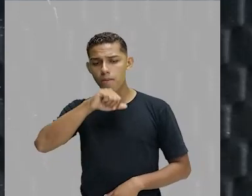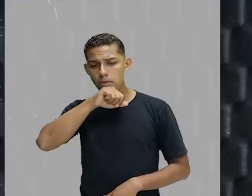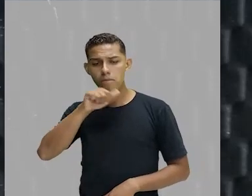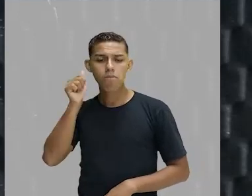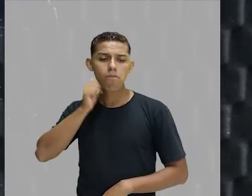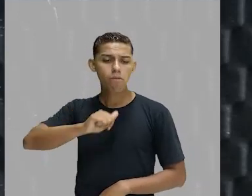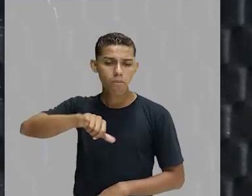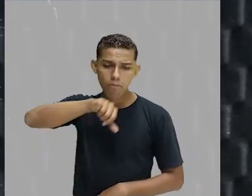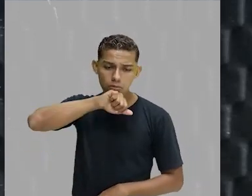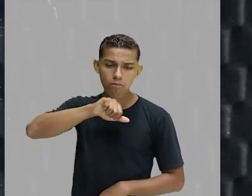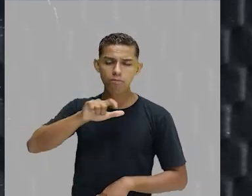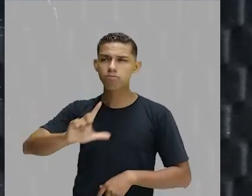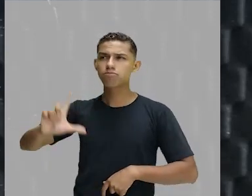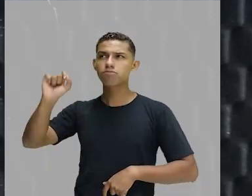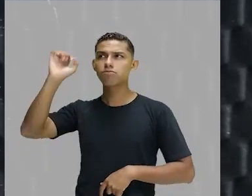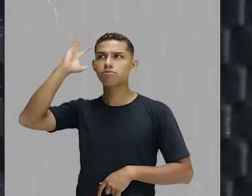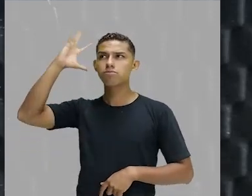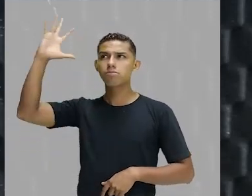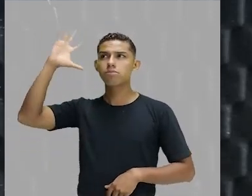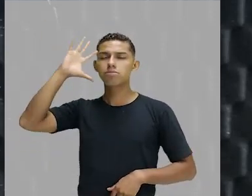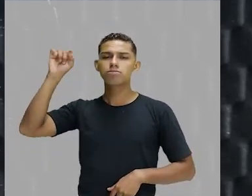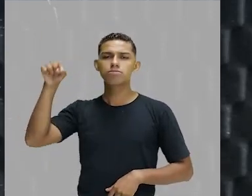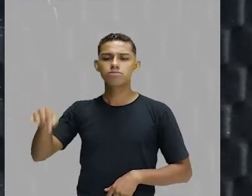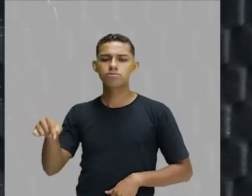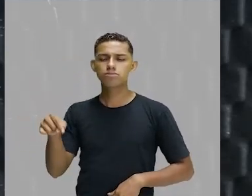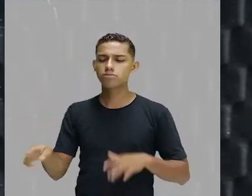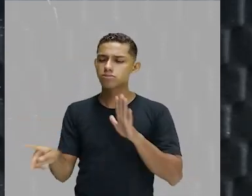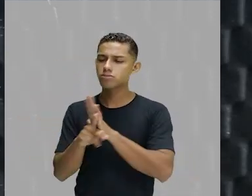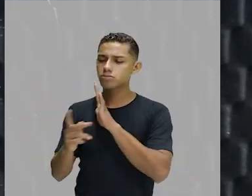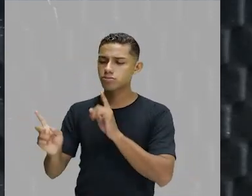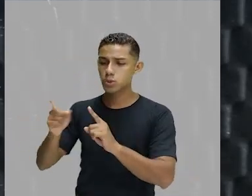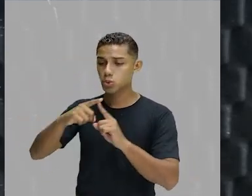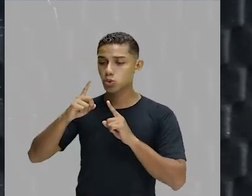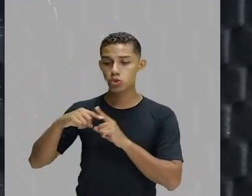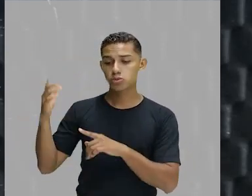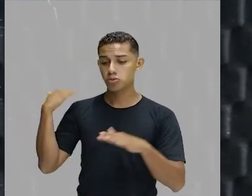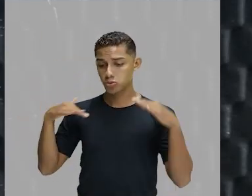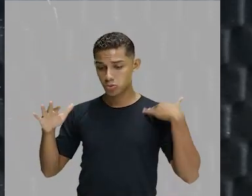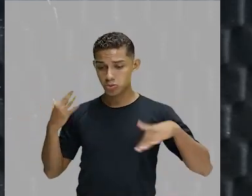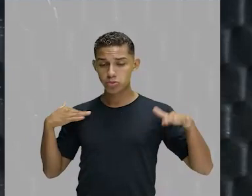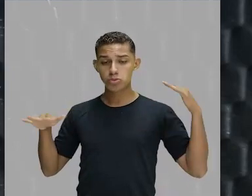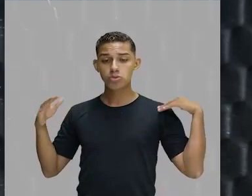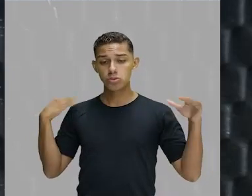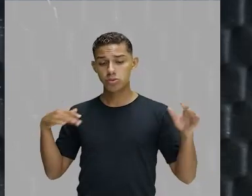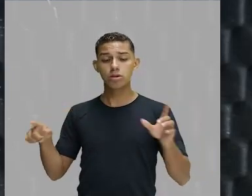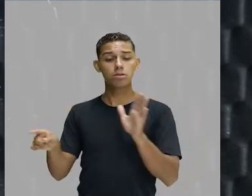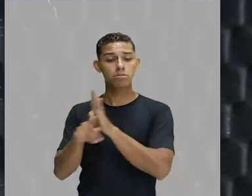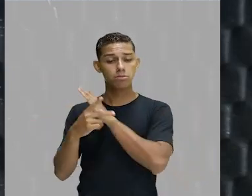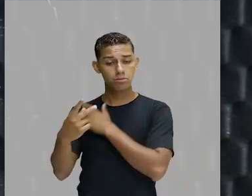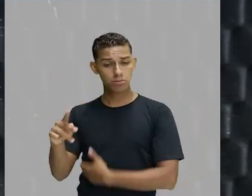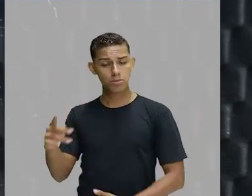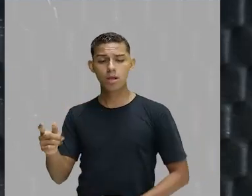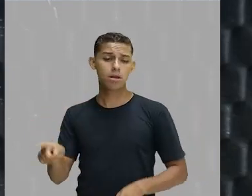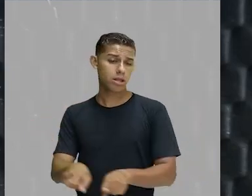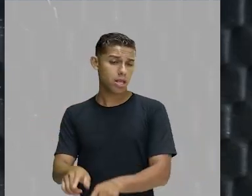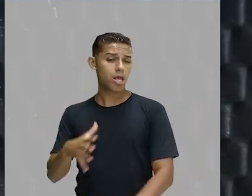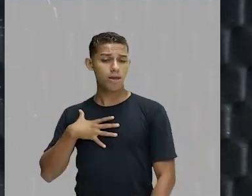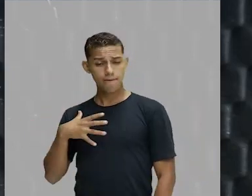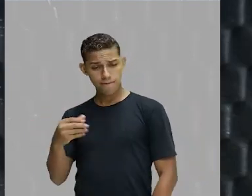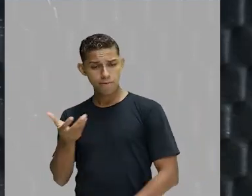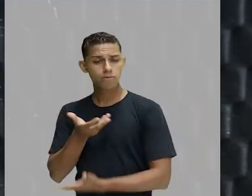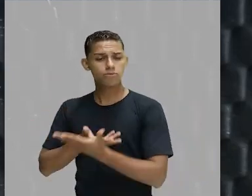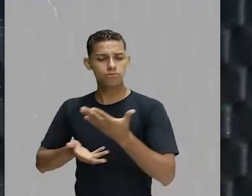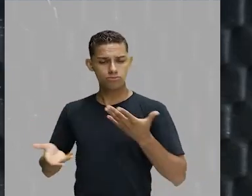fazem essa opção, tá? Por esse tipo de passeio, por esse tipo de turismo, porque eles têm filhos e envolve